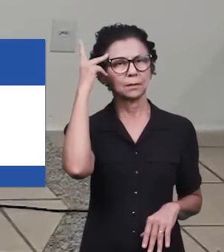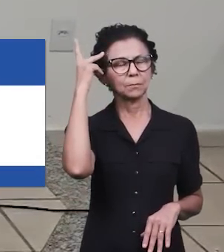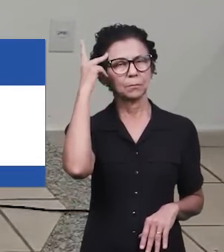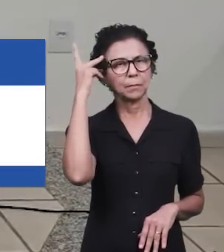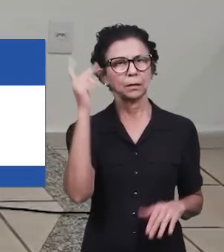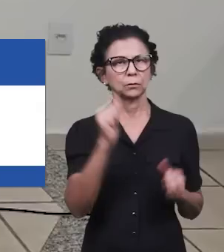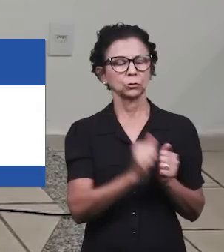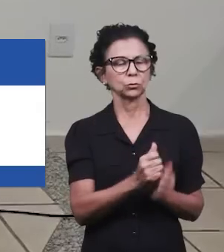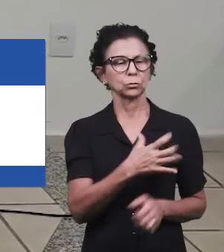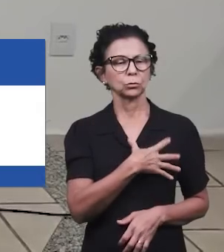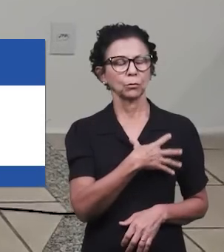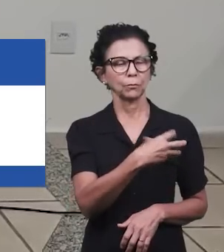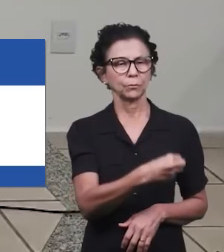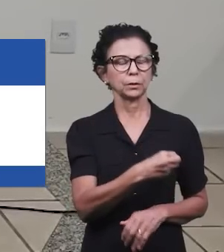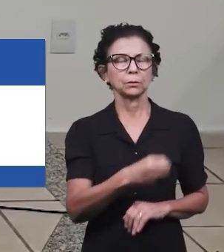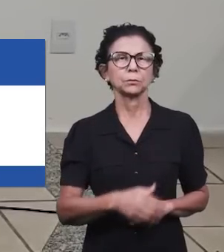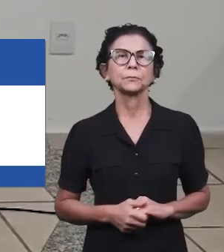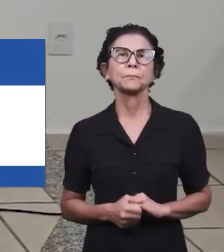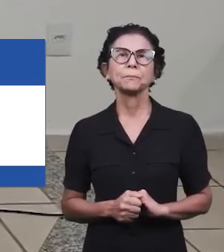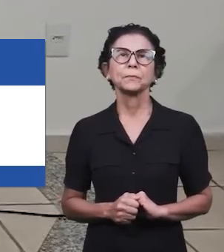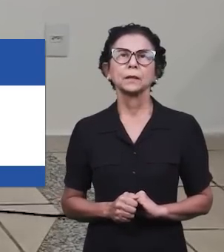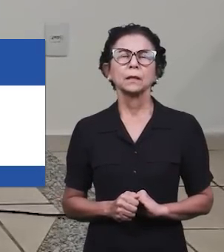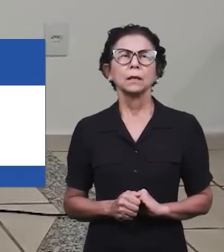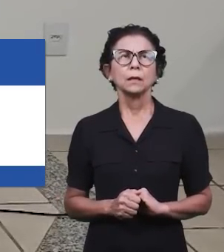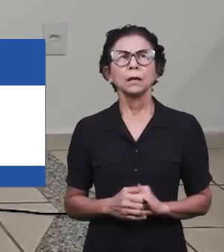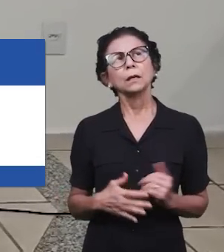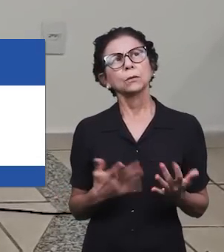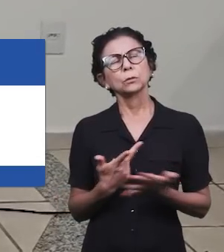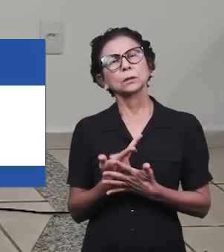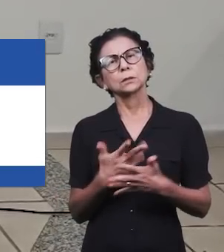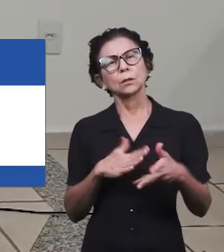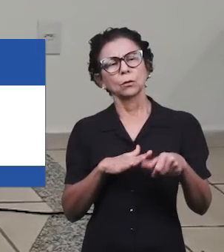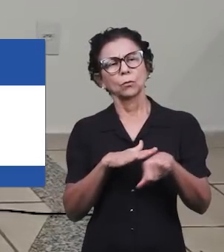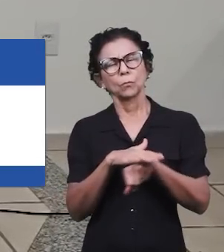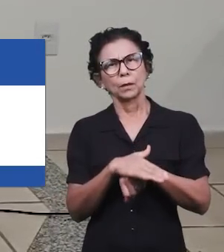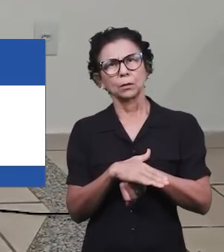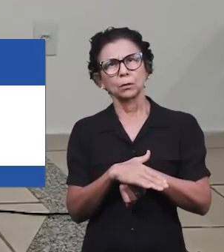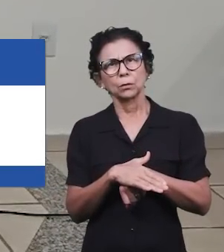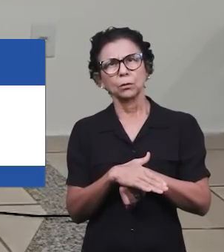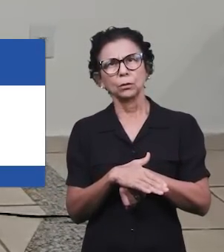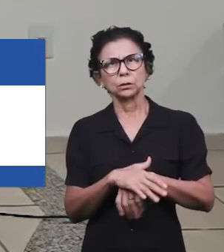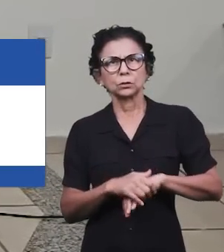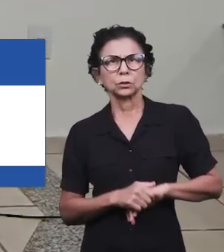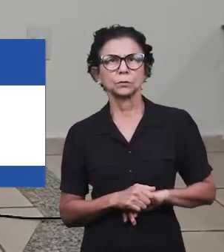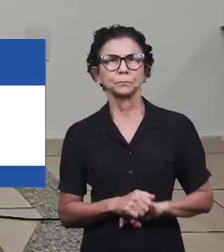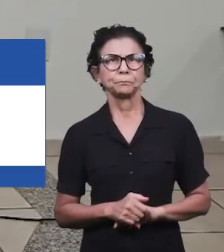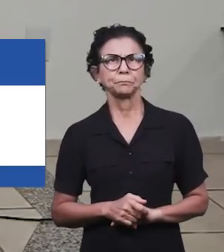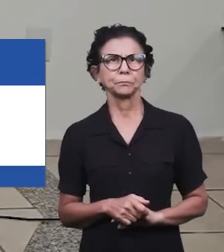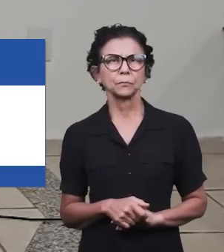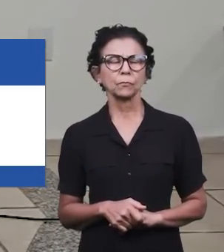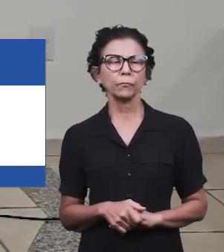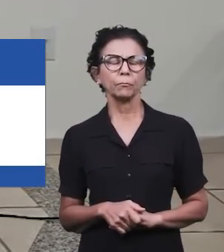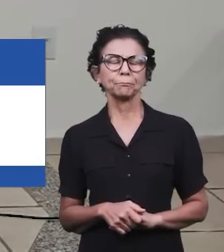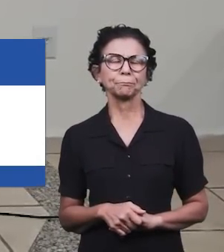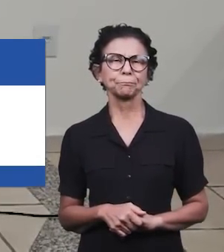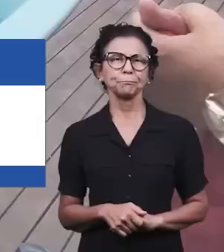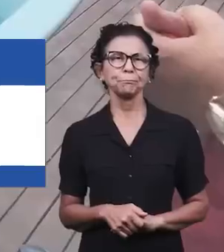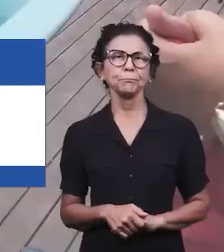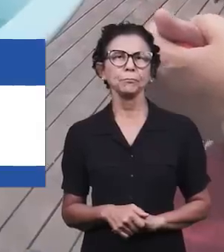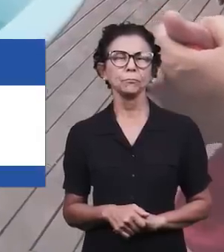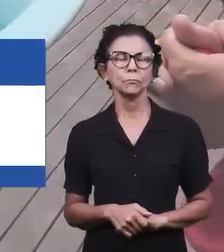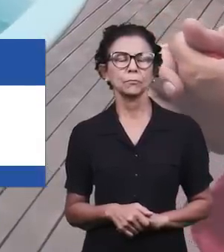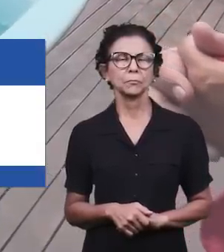filho, e numa noite ali, que ela tinha saído de uma internação no hospital, foi para a casa do seu filho, e